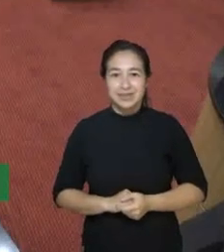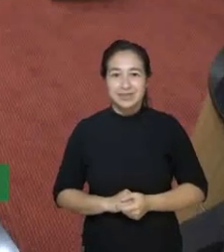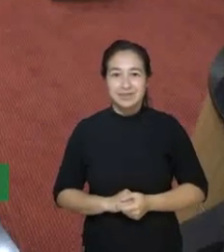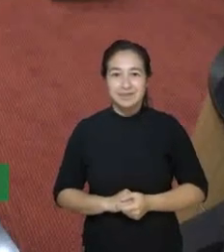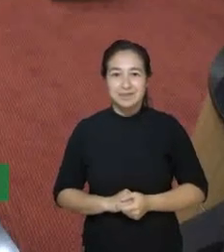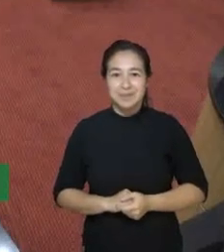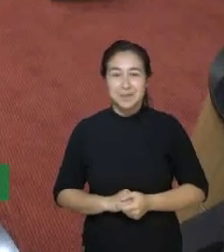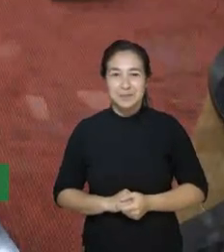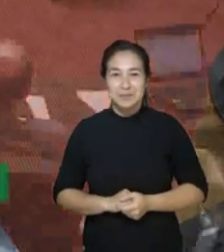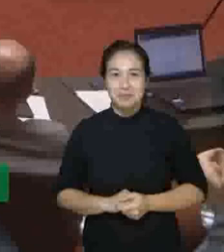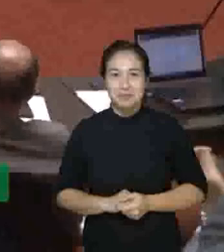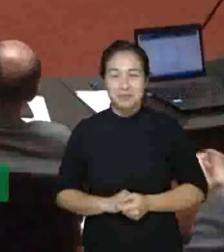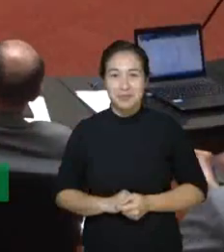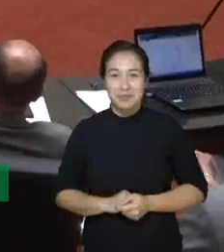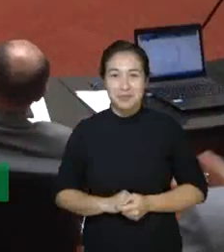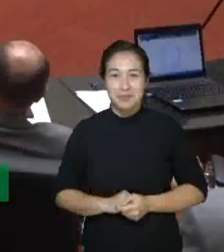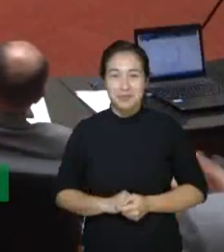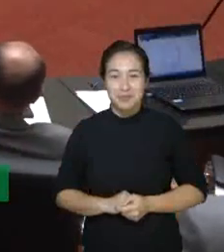Deputado,